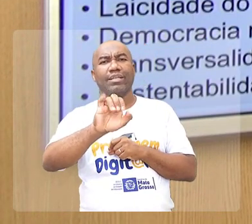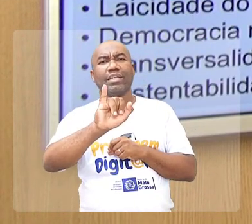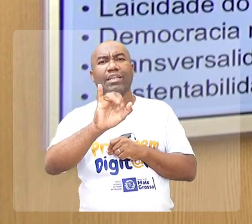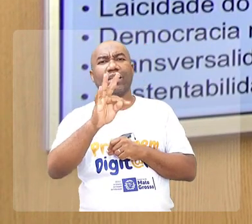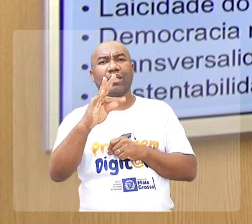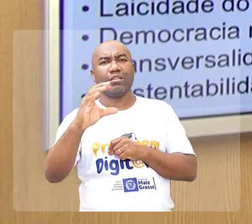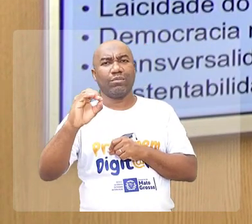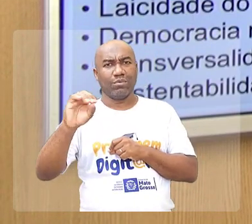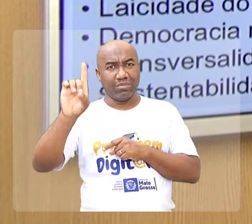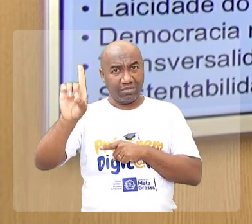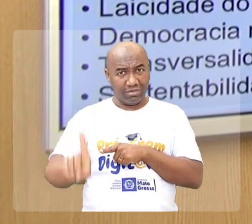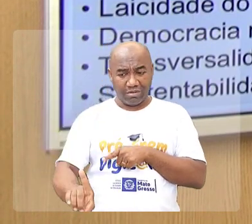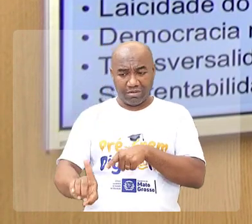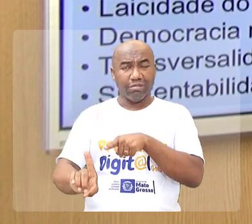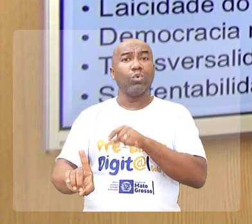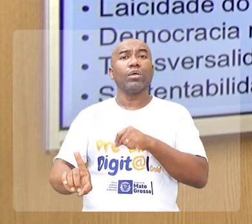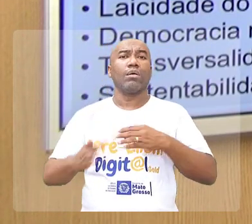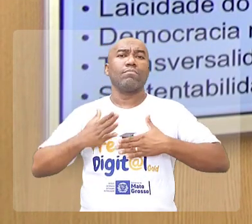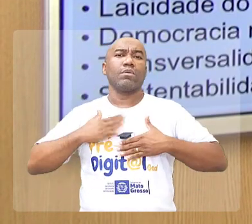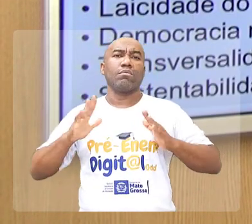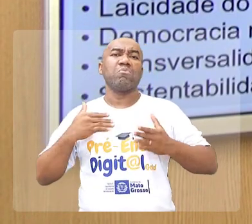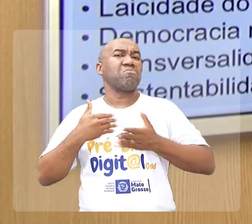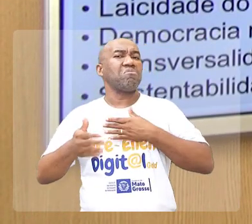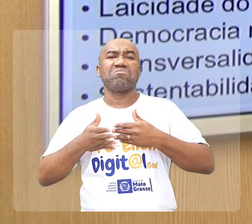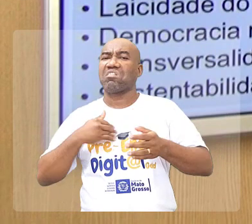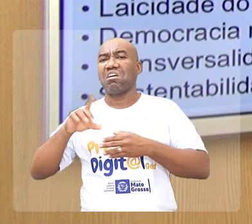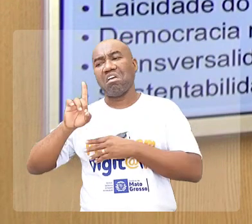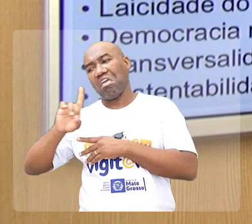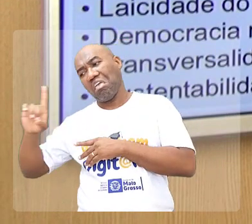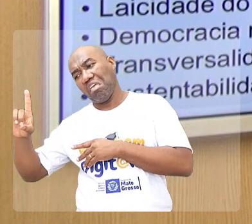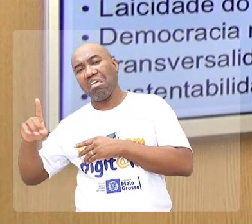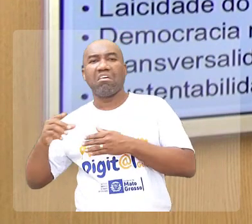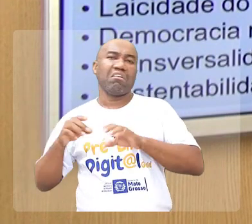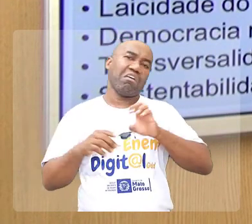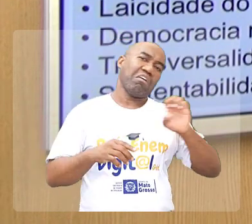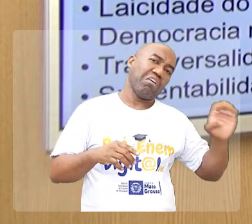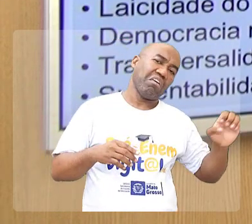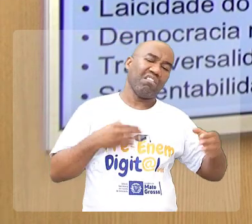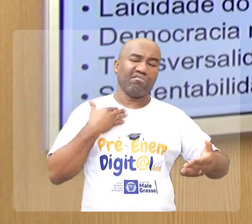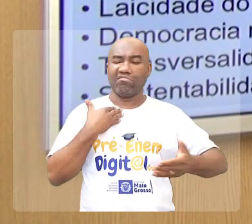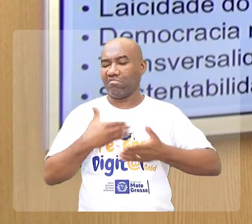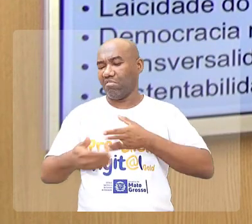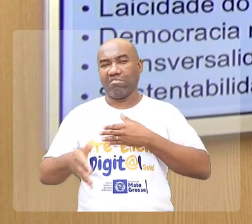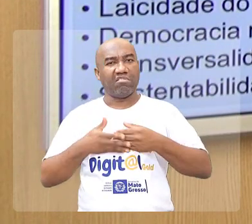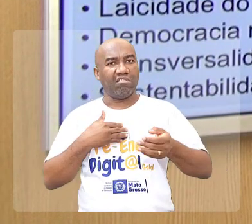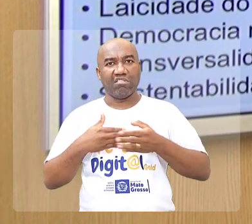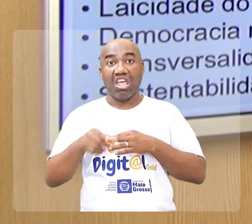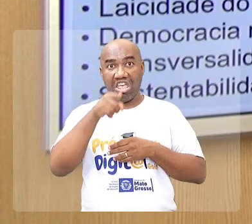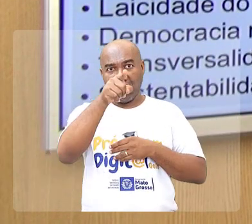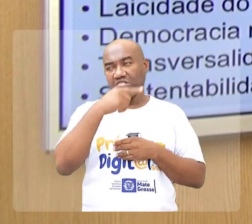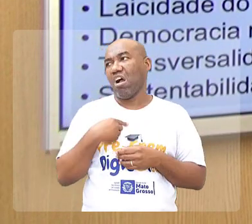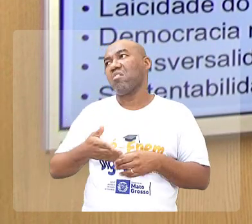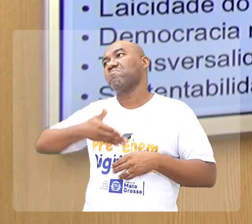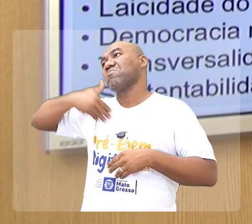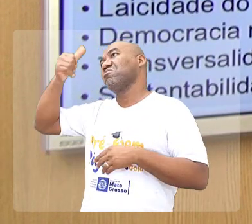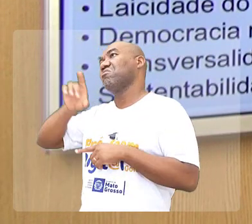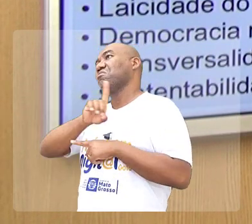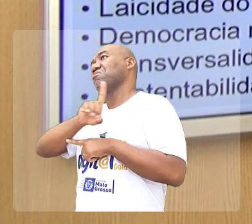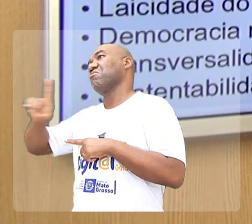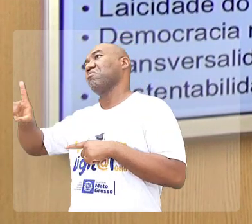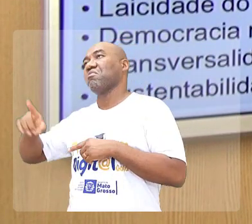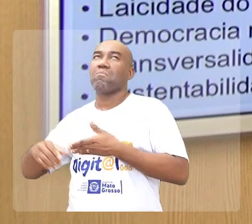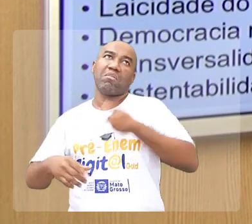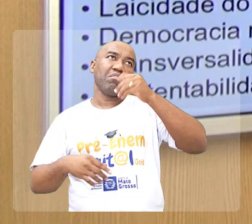humanos? Beleza, a ideia é proteger a integridade do ser humano para que